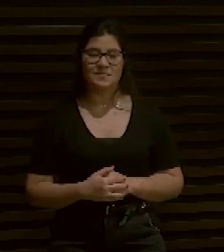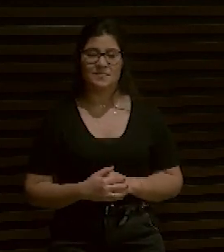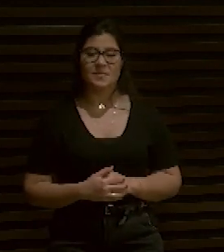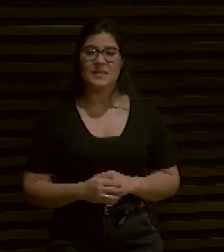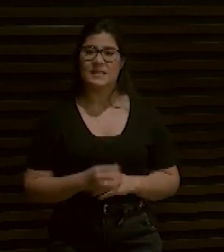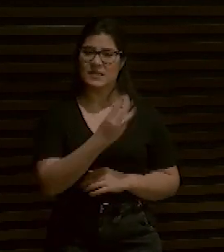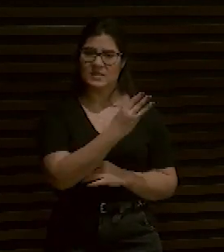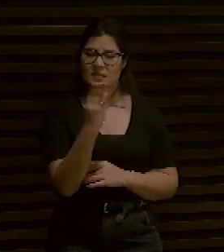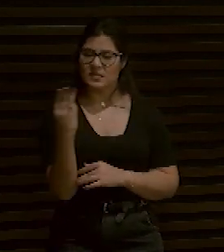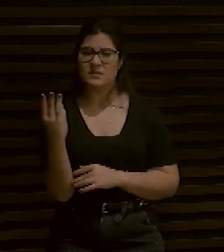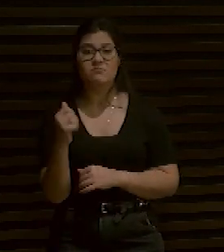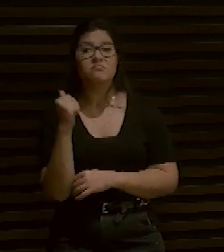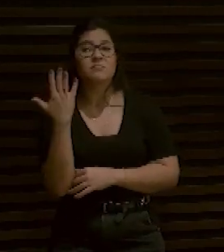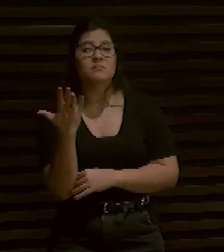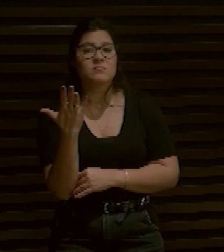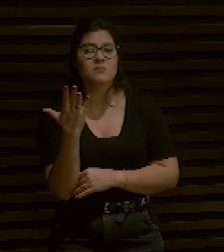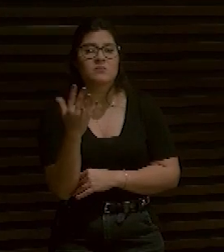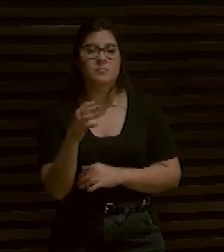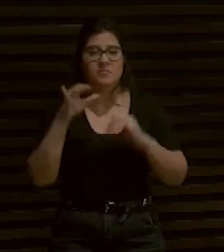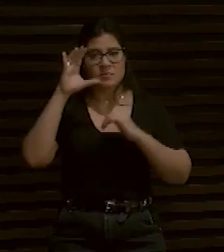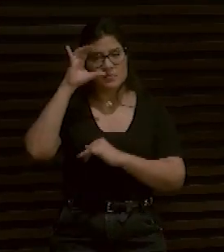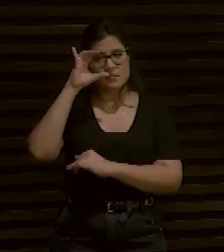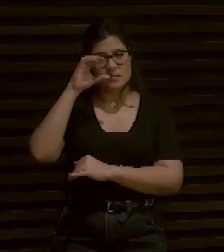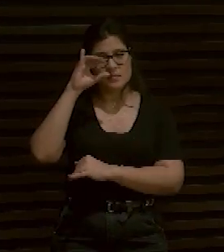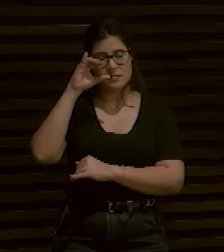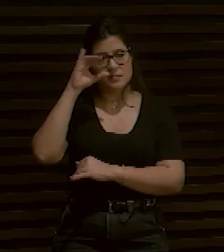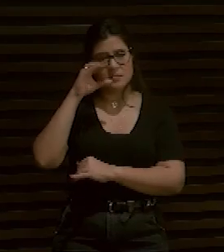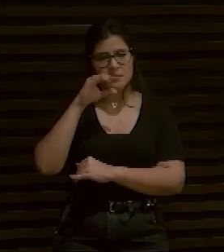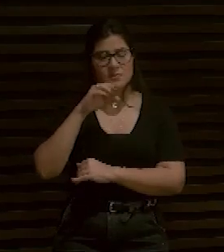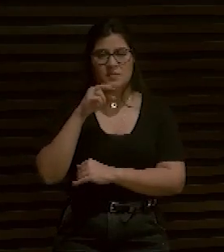entrado? Que tipo de Instagram que você navega?